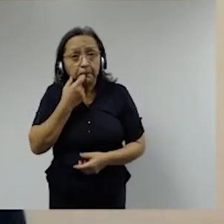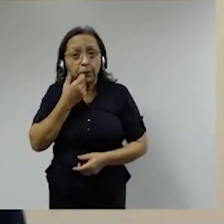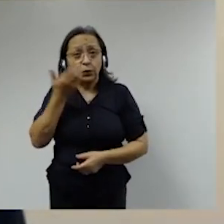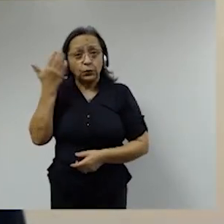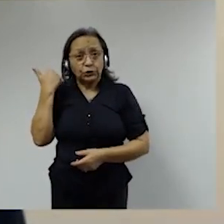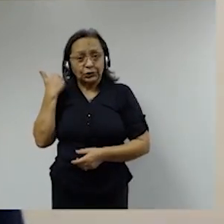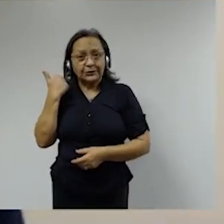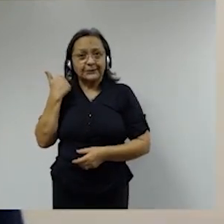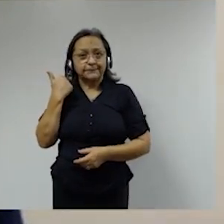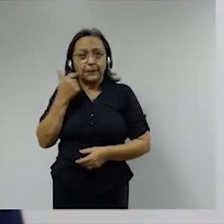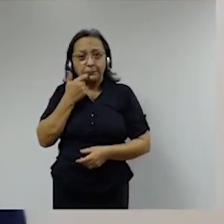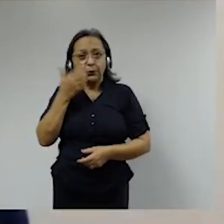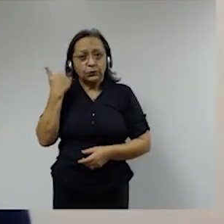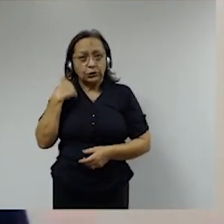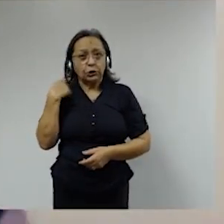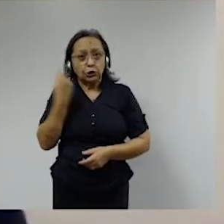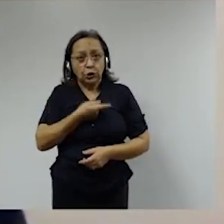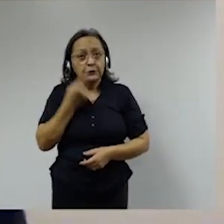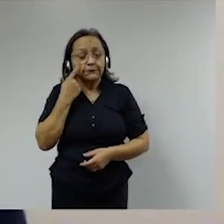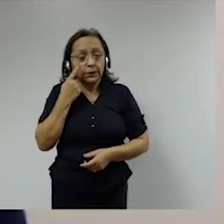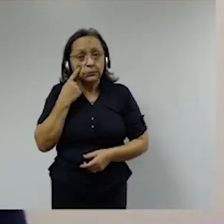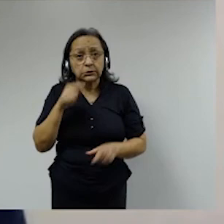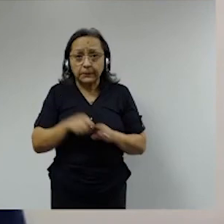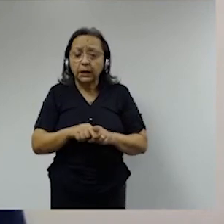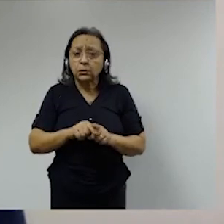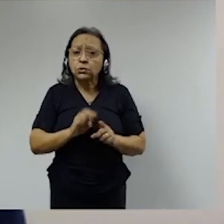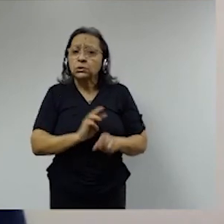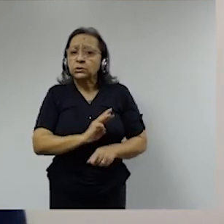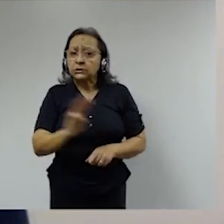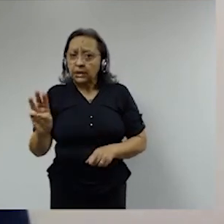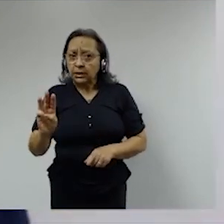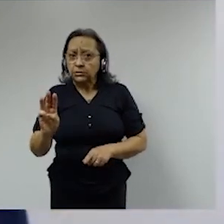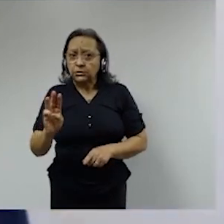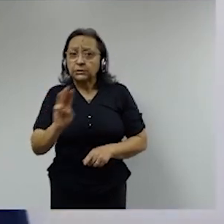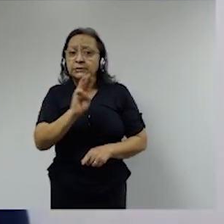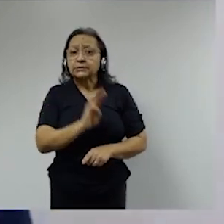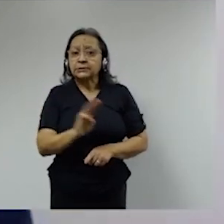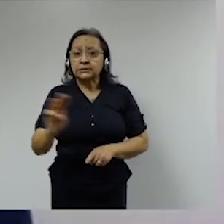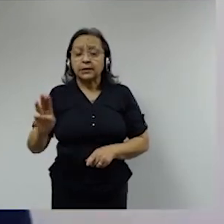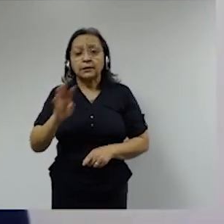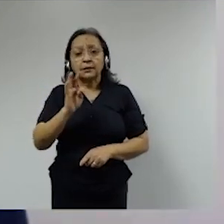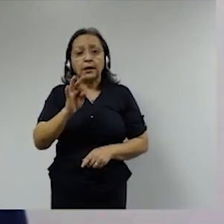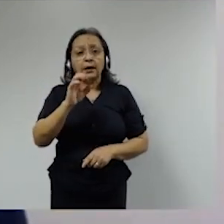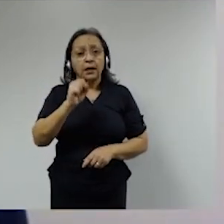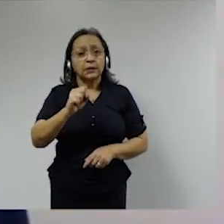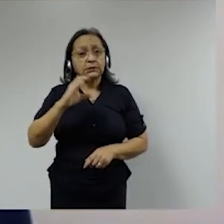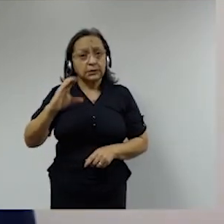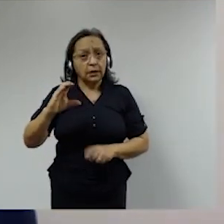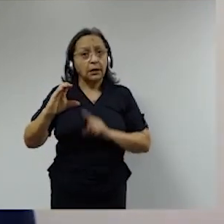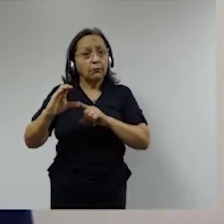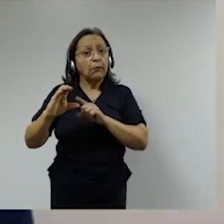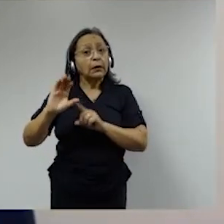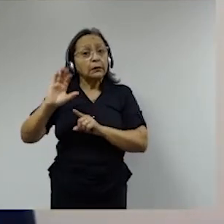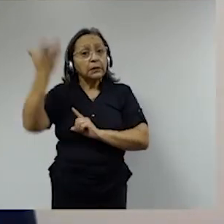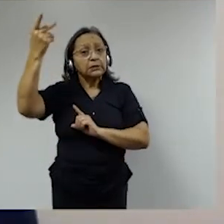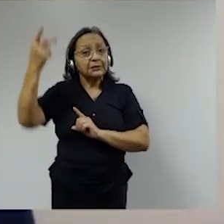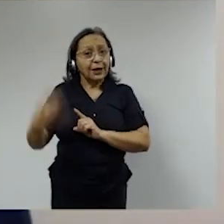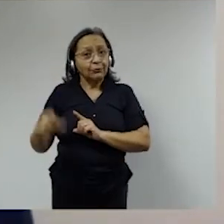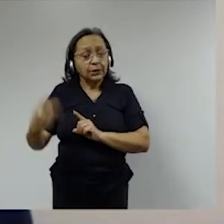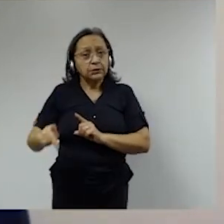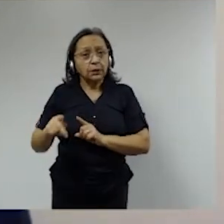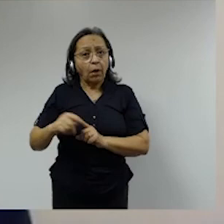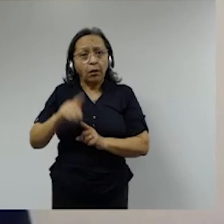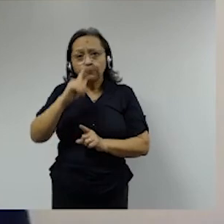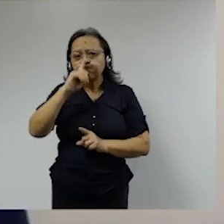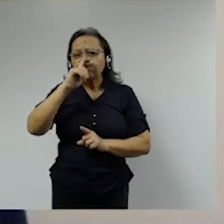nós pudemos acompanhar uma divulgação, inclusive no site do TST, de uma decisão daquele tribunal condenando uma